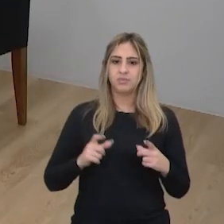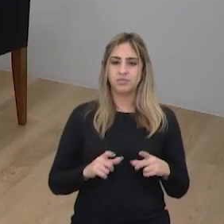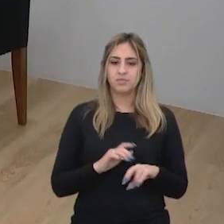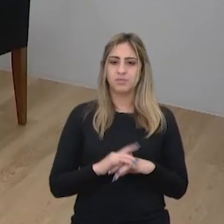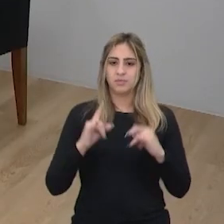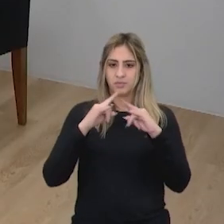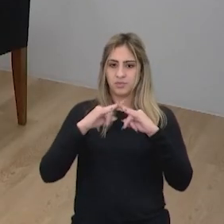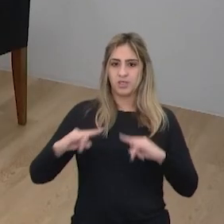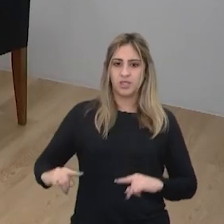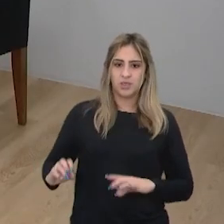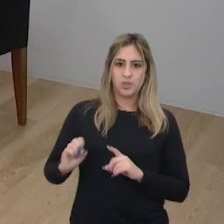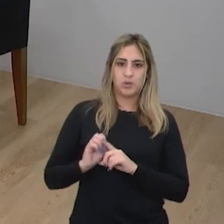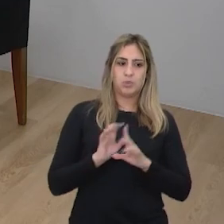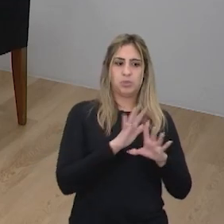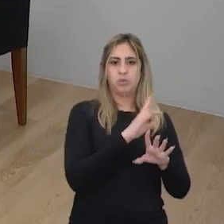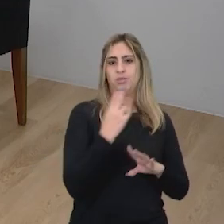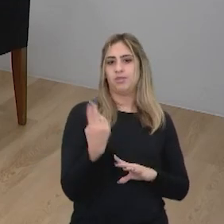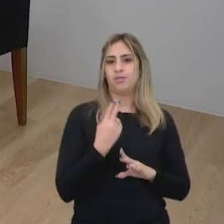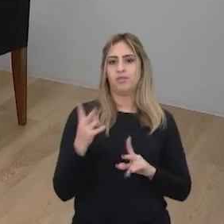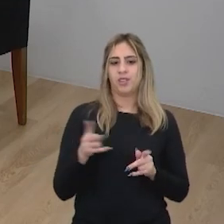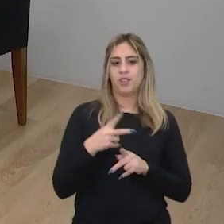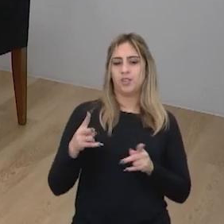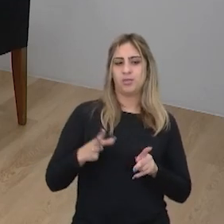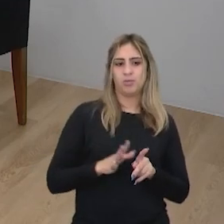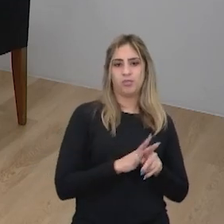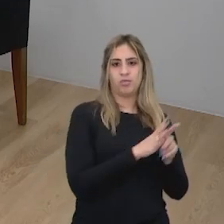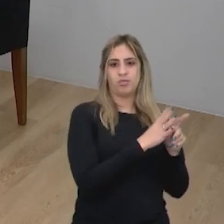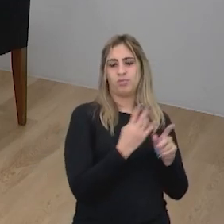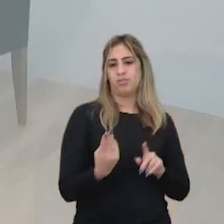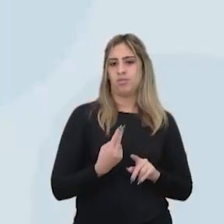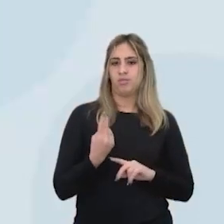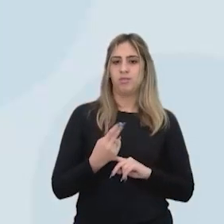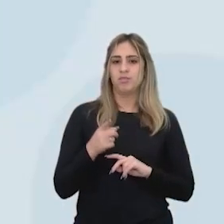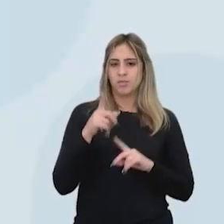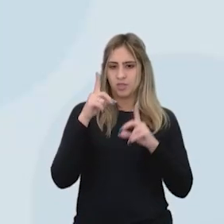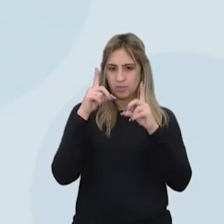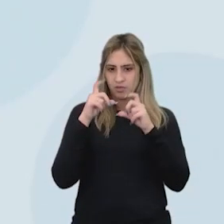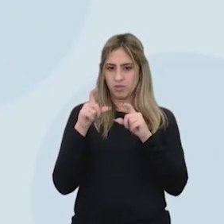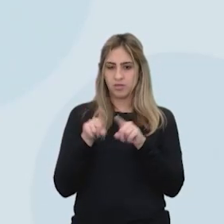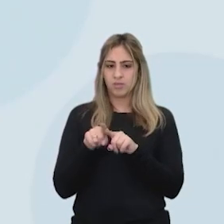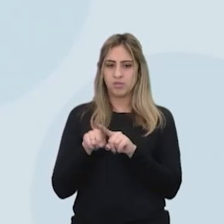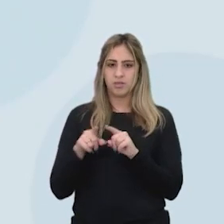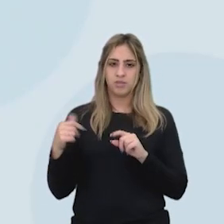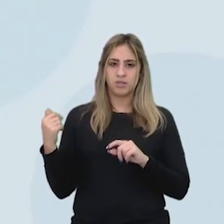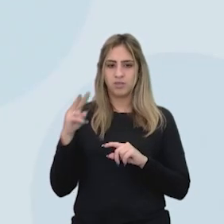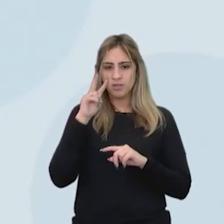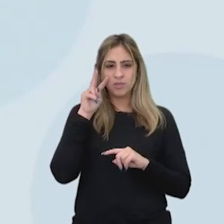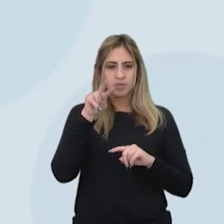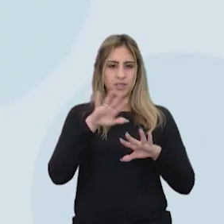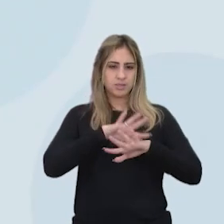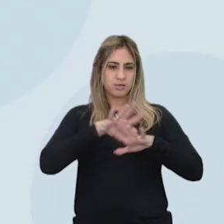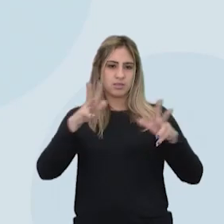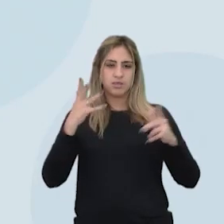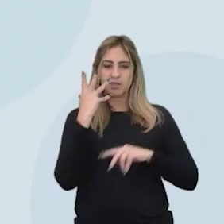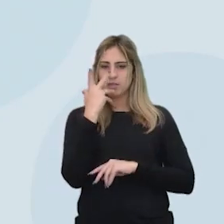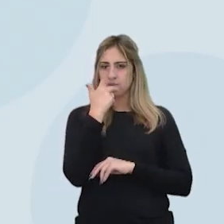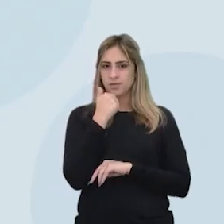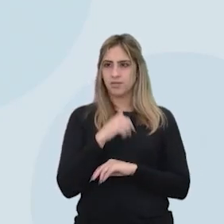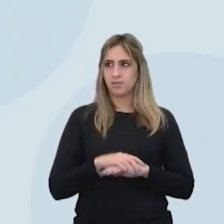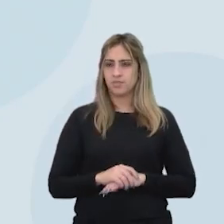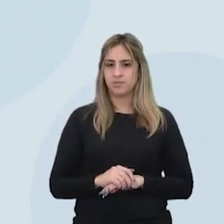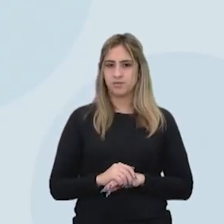voa com tudo que tá dentro, já era, né? Aí aqui você tirou uma foto de uma vista maravilhosa. Aí é no